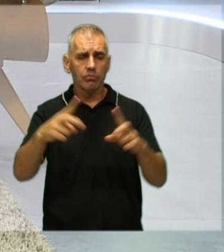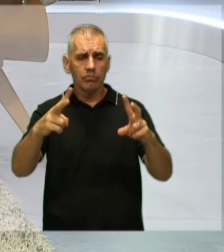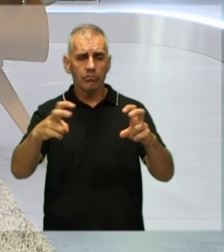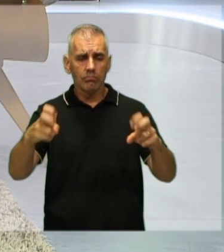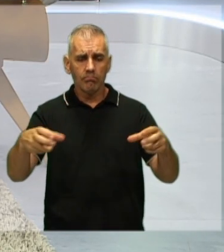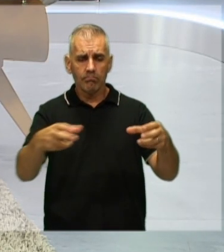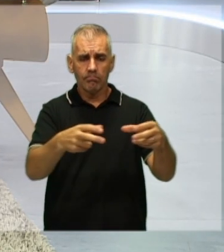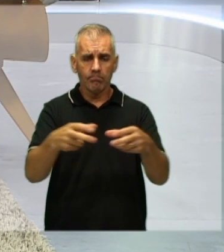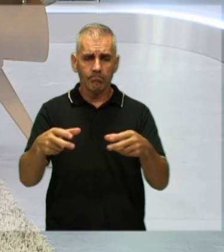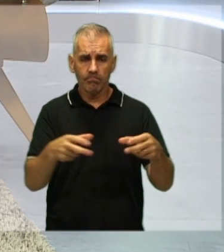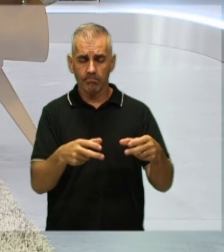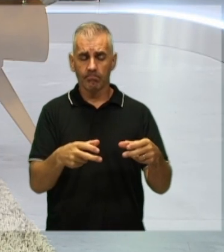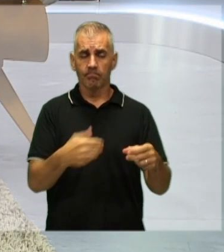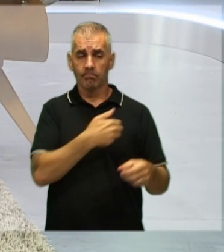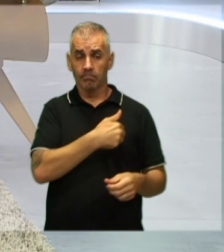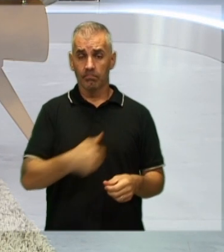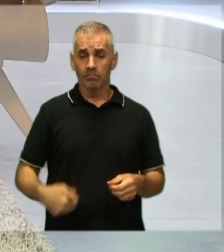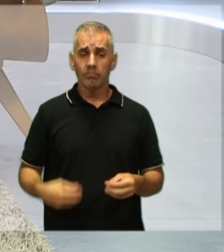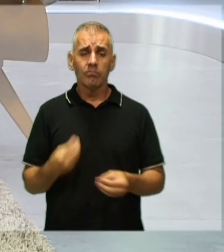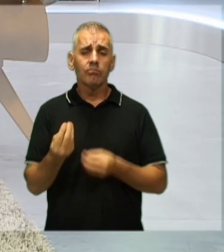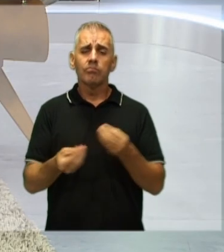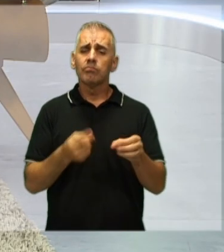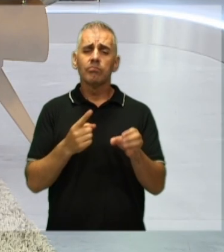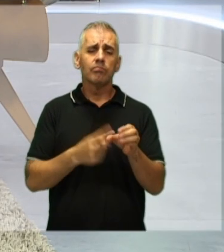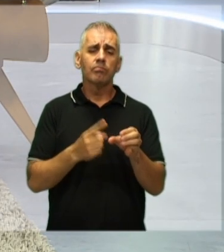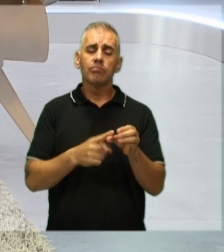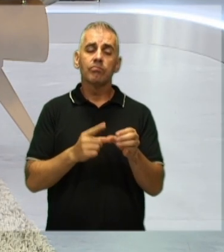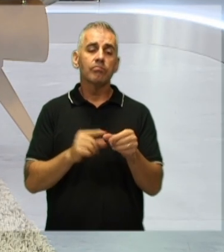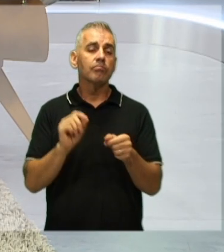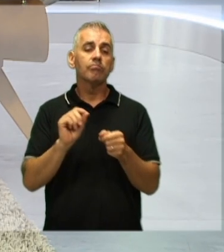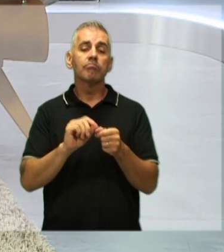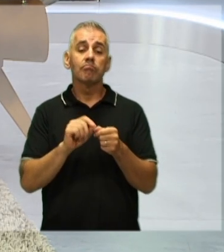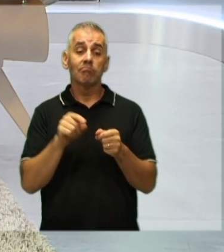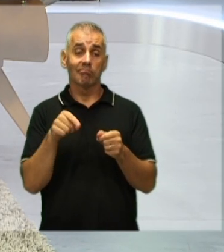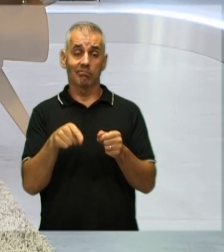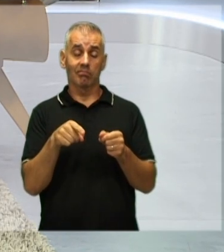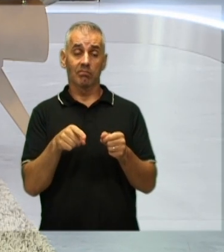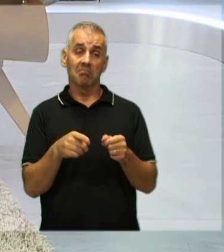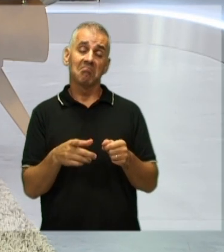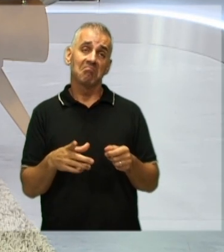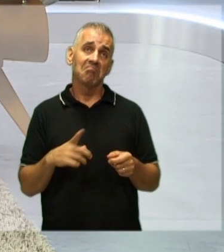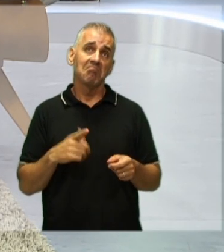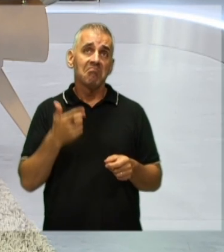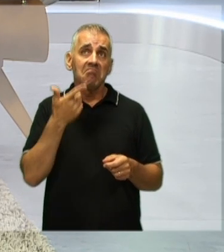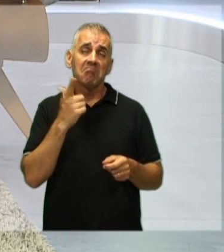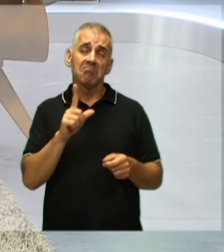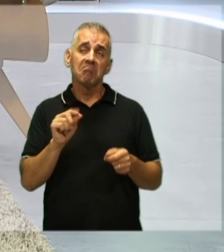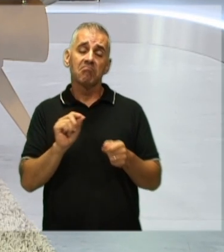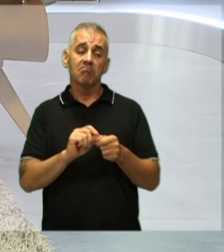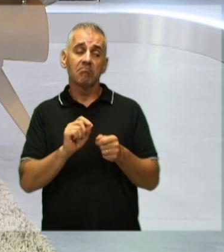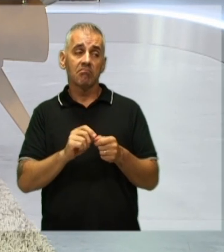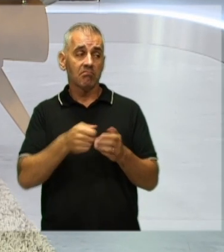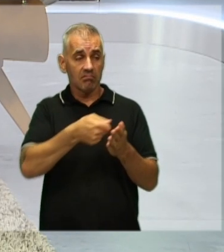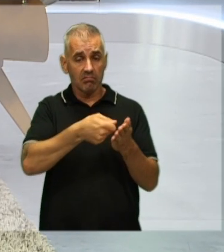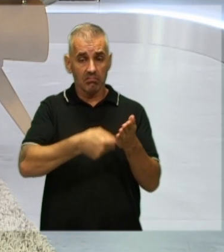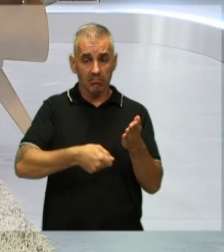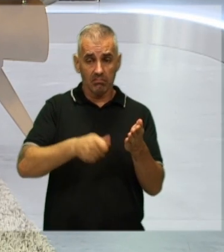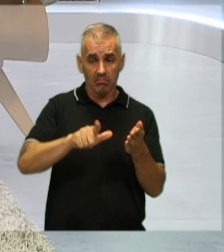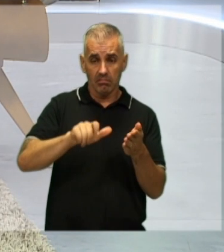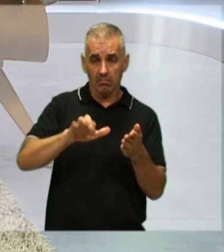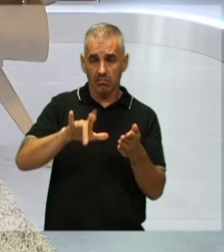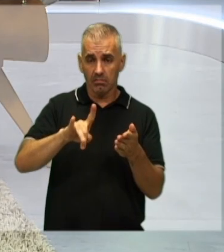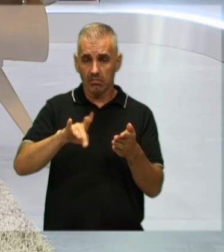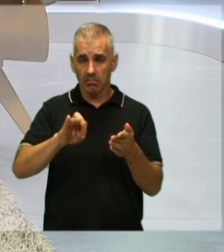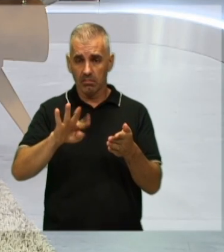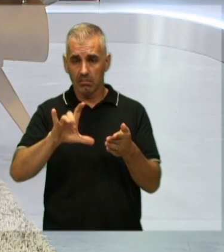vereador? Porque dá para fazer licitação para empresas assumirem a reforma, dá para ter também uma parte